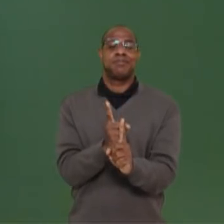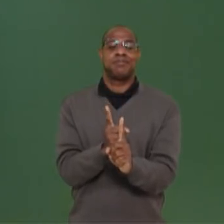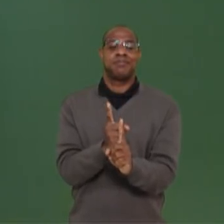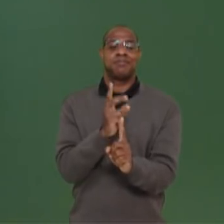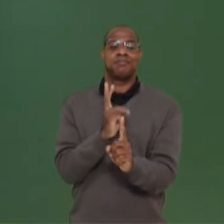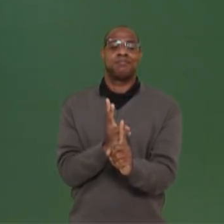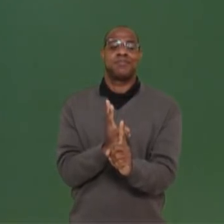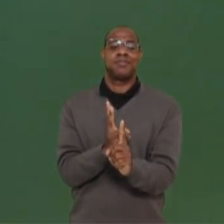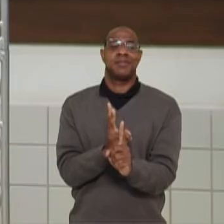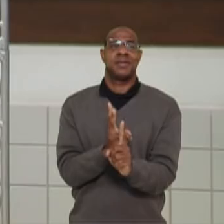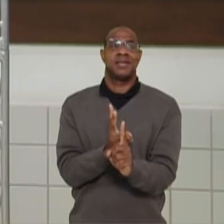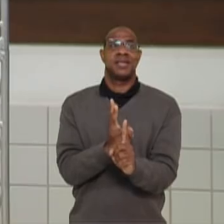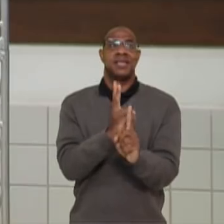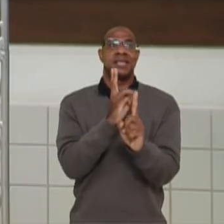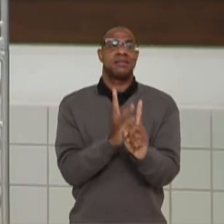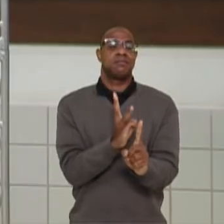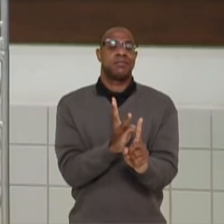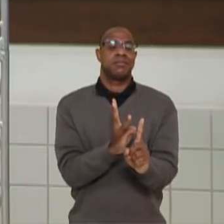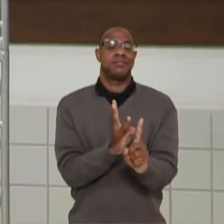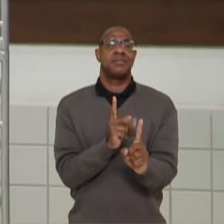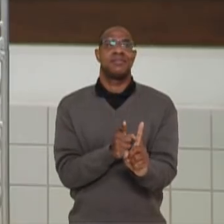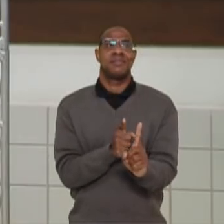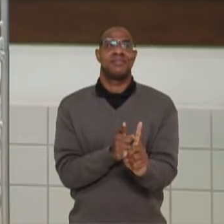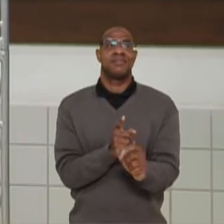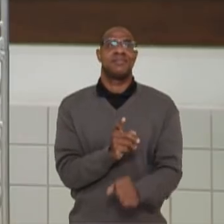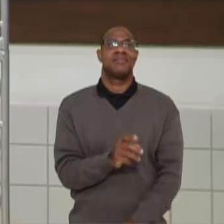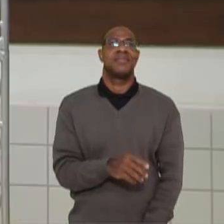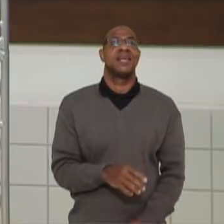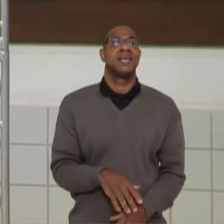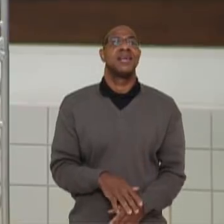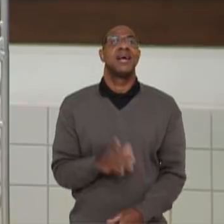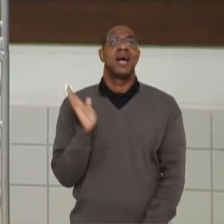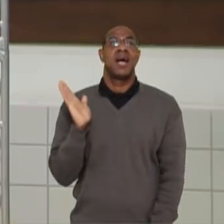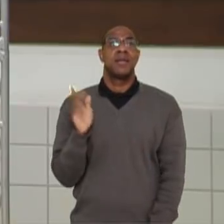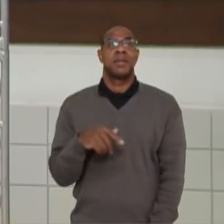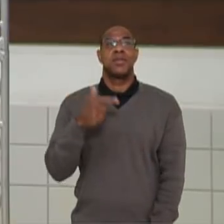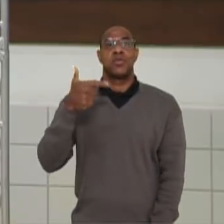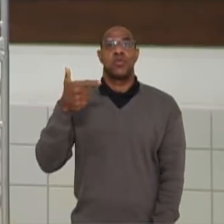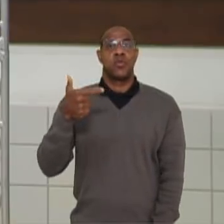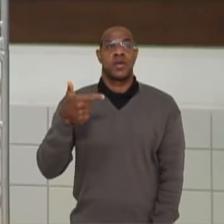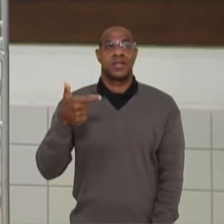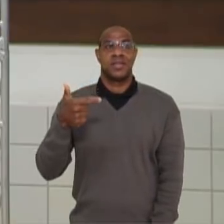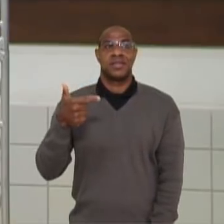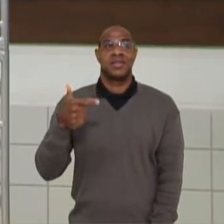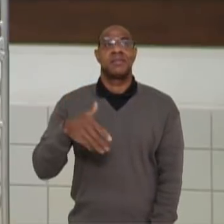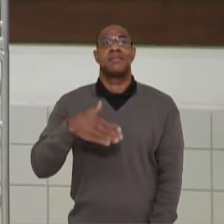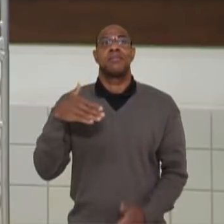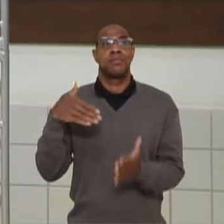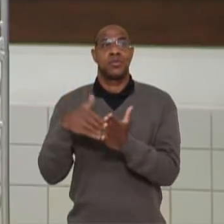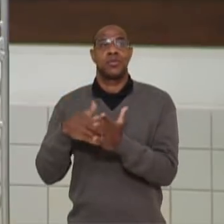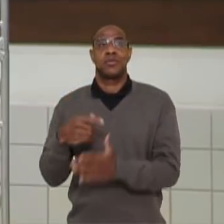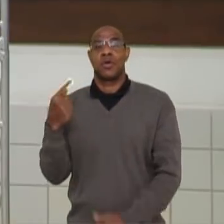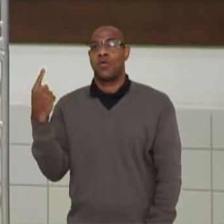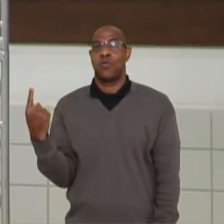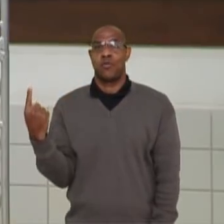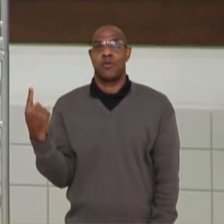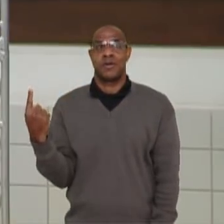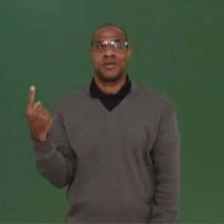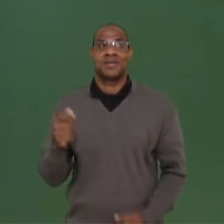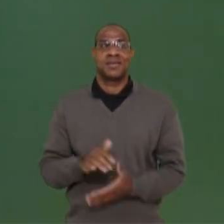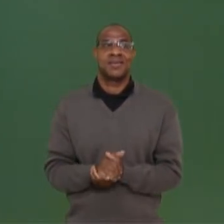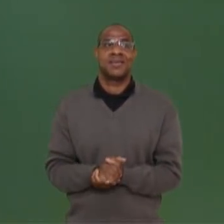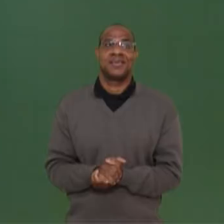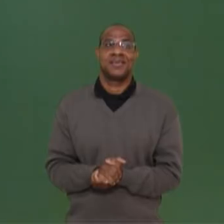criança, 3 opções. Depois, 2 opções. E por último, me resta uma opção de